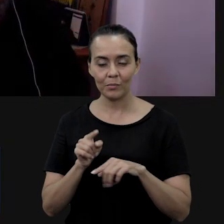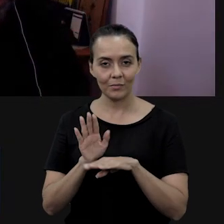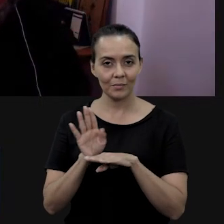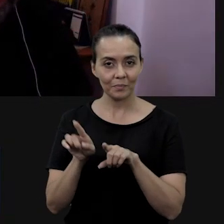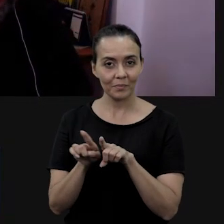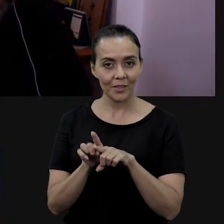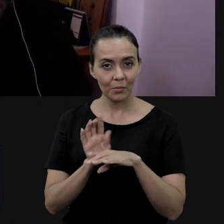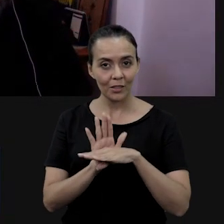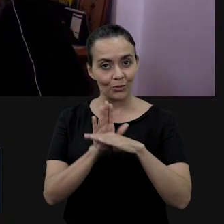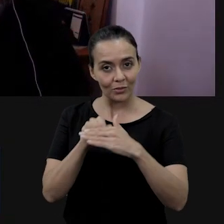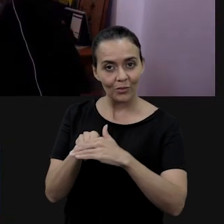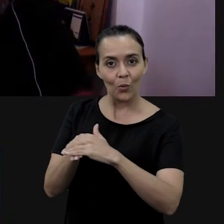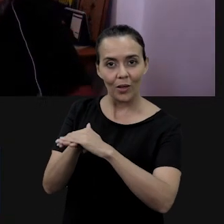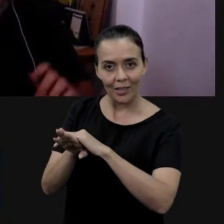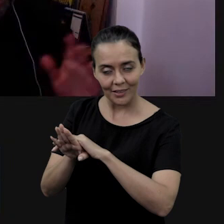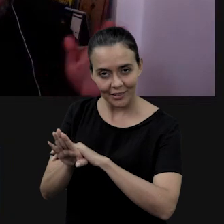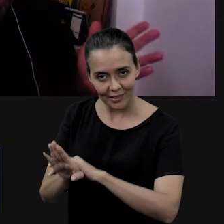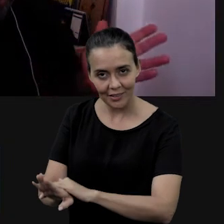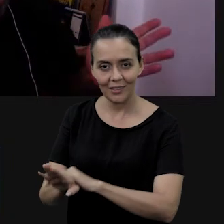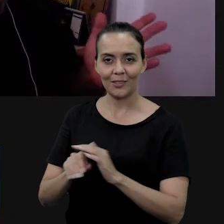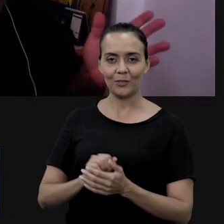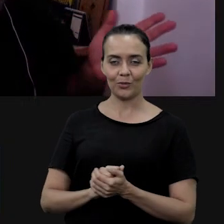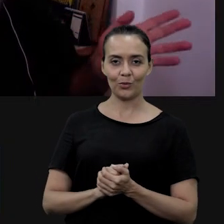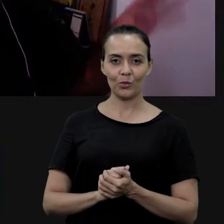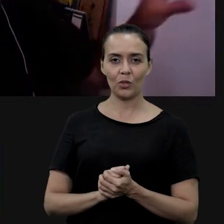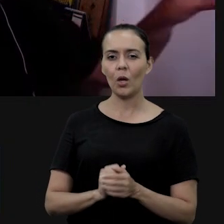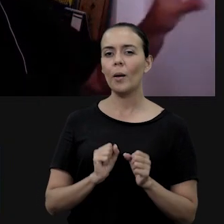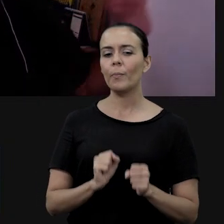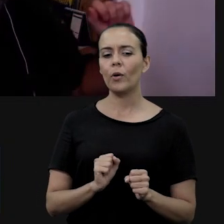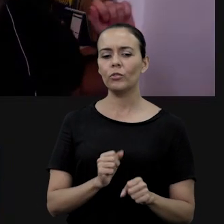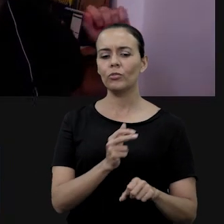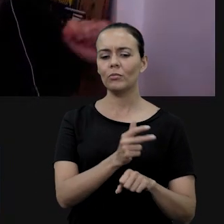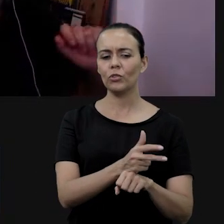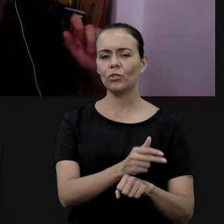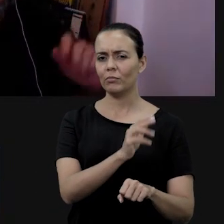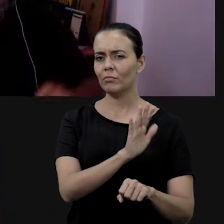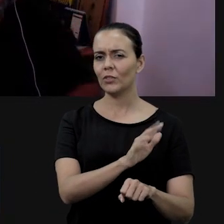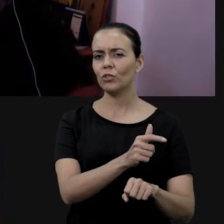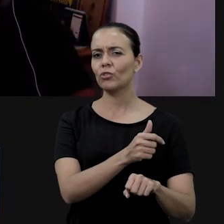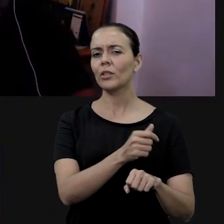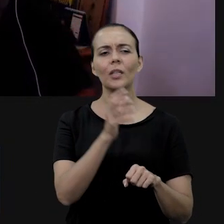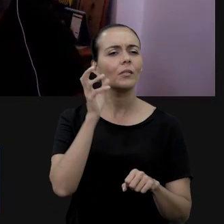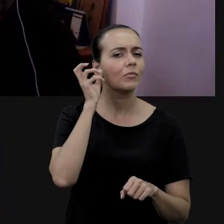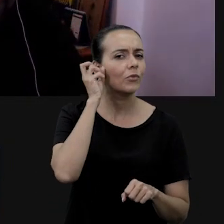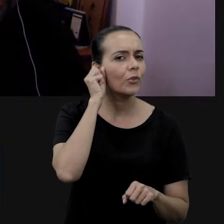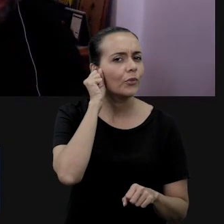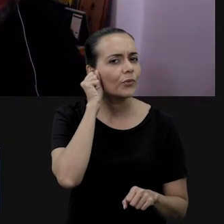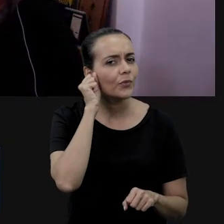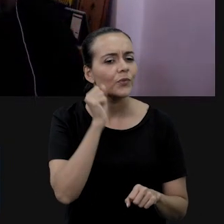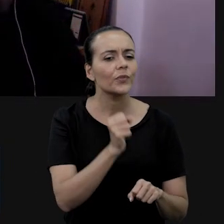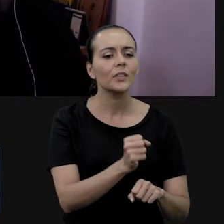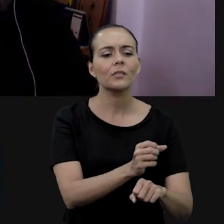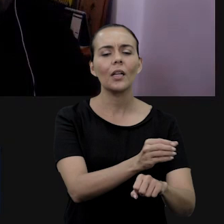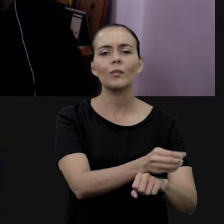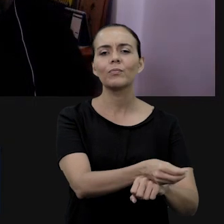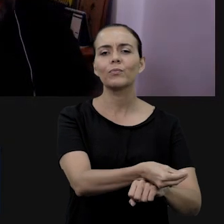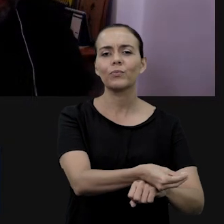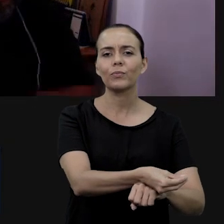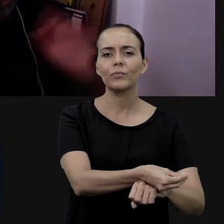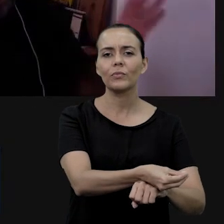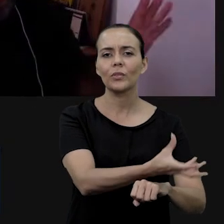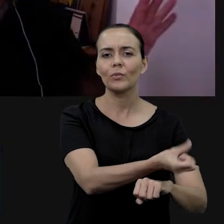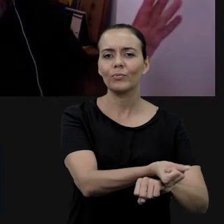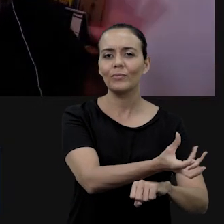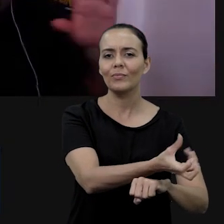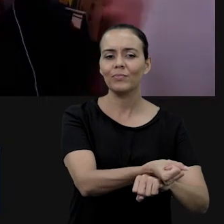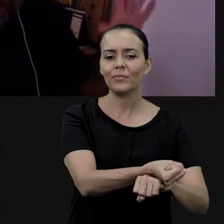só profissional, mas você está registrando algo ali. Você pode ter um flagrante, pode ter algo. Eu acho interessante que todo mundo